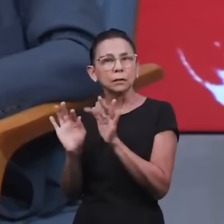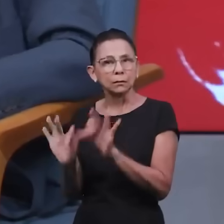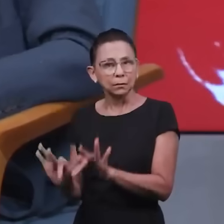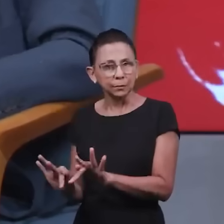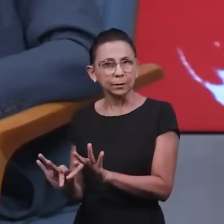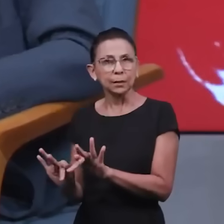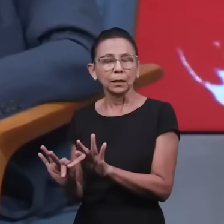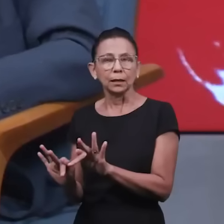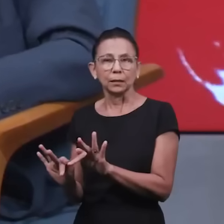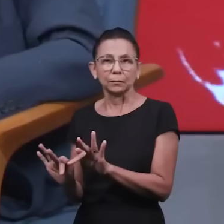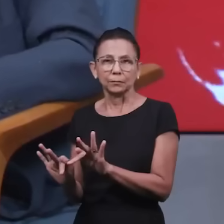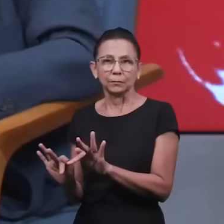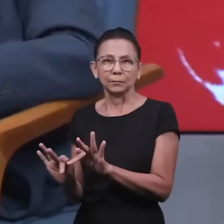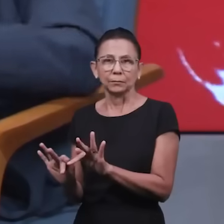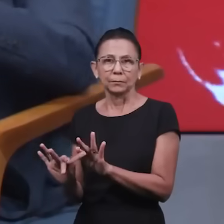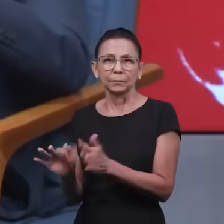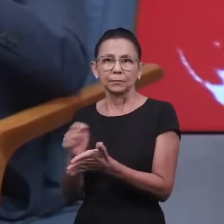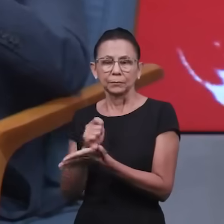primeiro século.